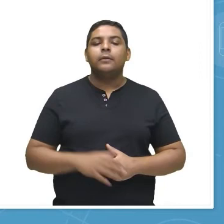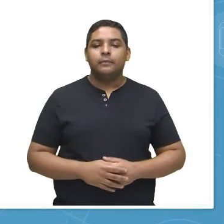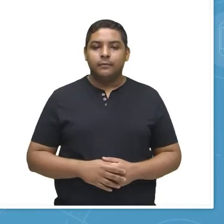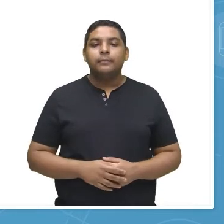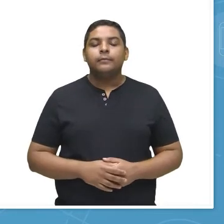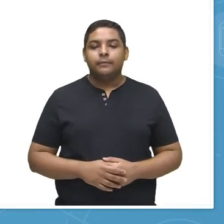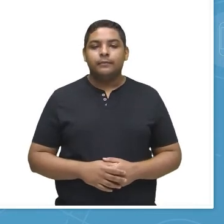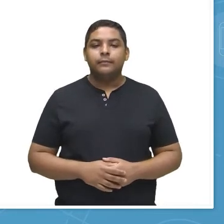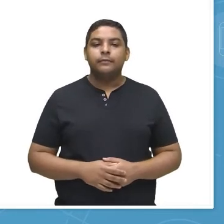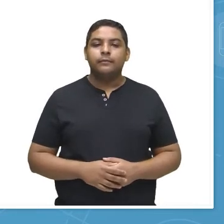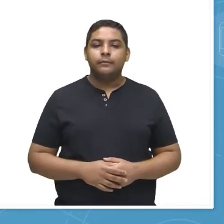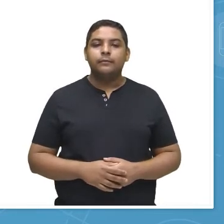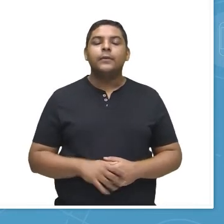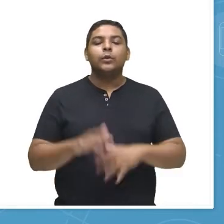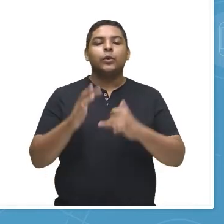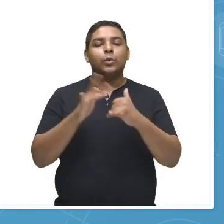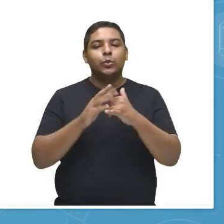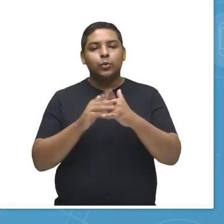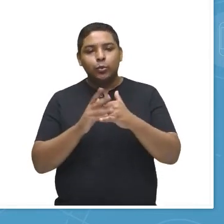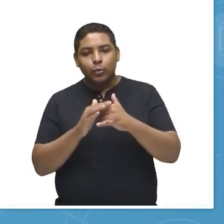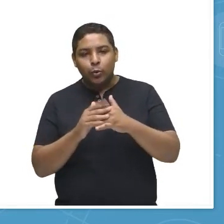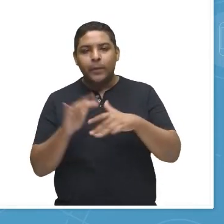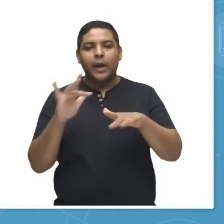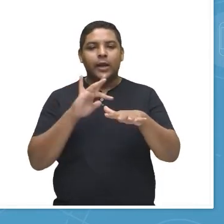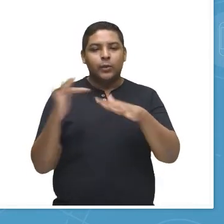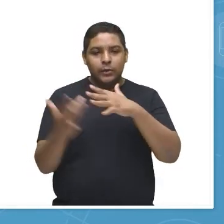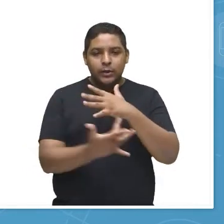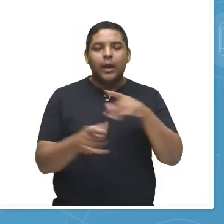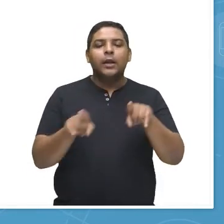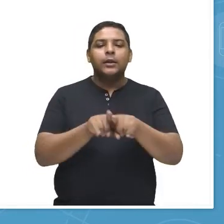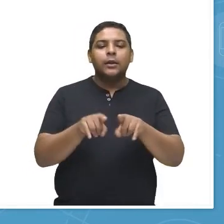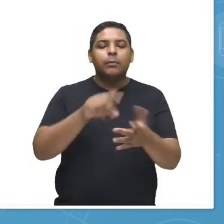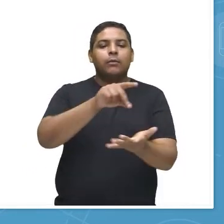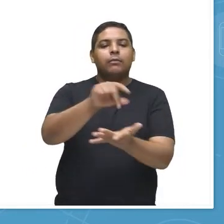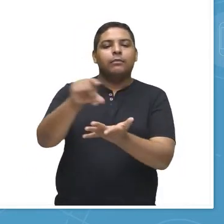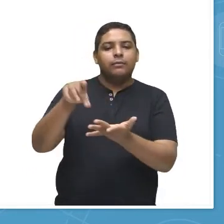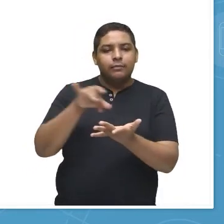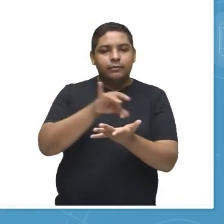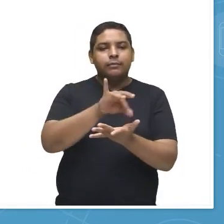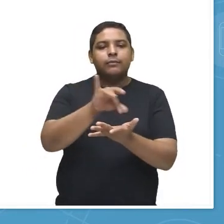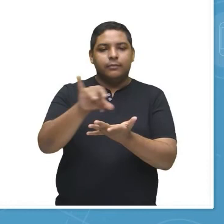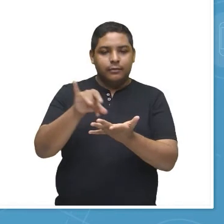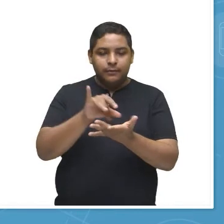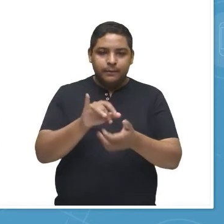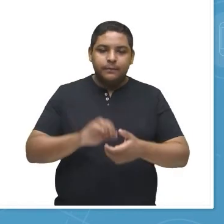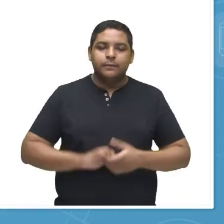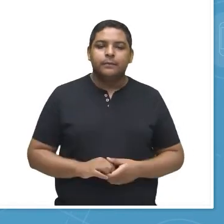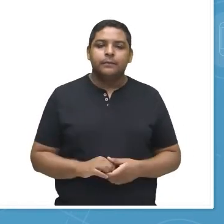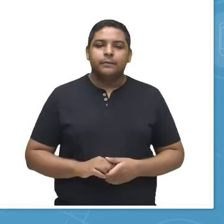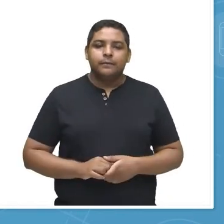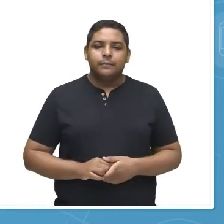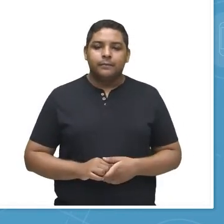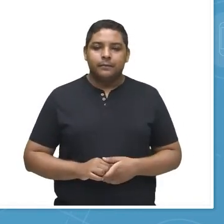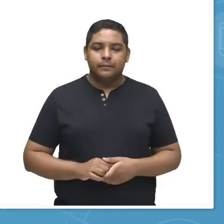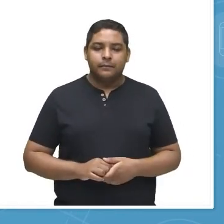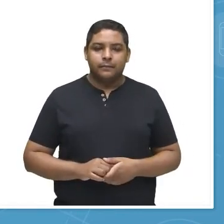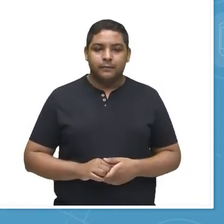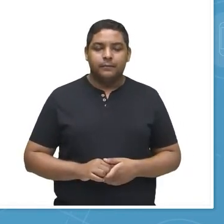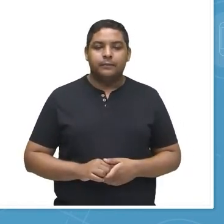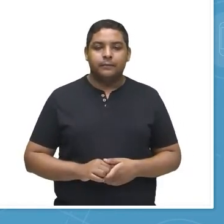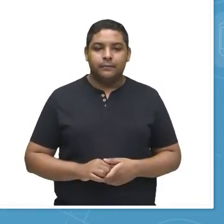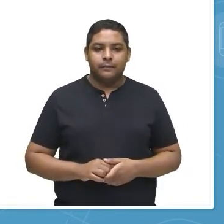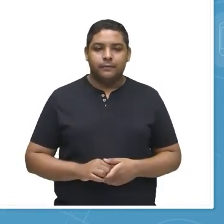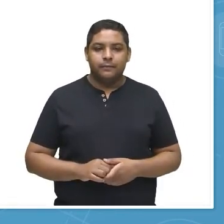Casa, no YouTube, nas redes sociais aqui do nosso Centro de Mídia do Estado do Amazonas. Então, estamos aí com a